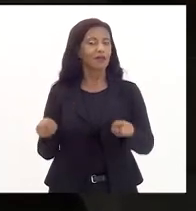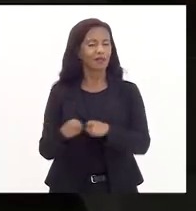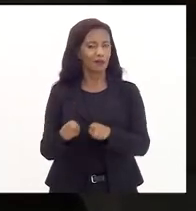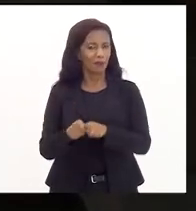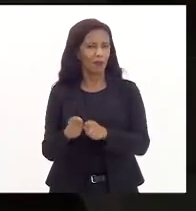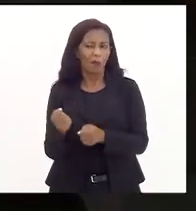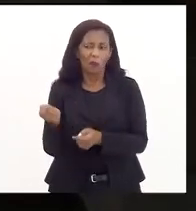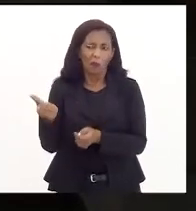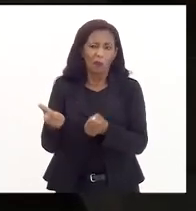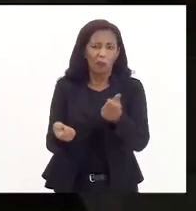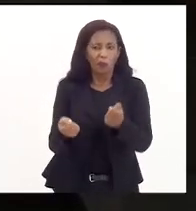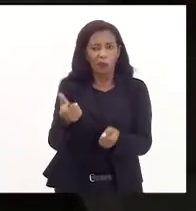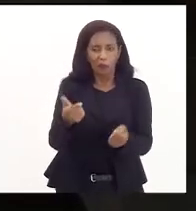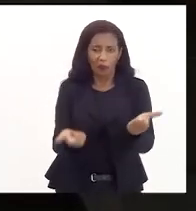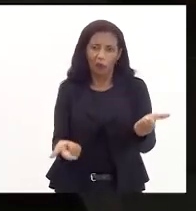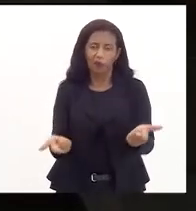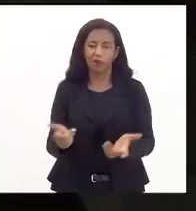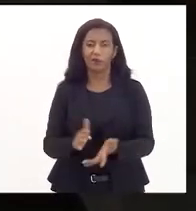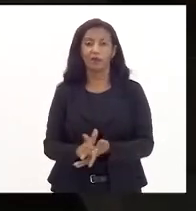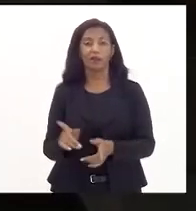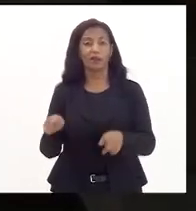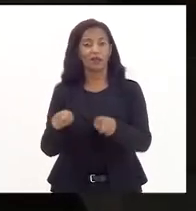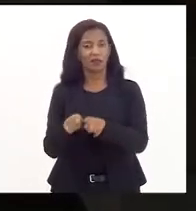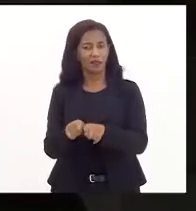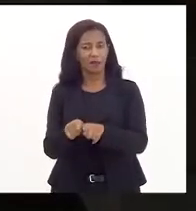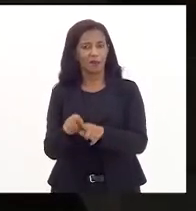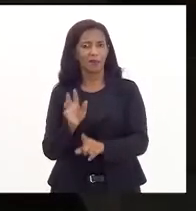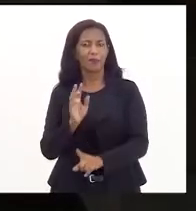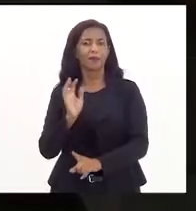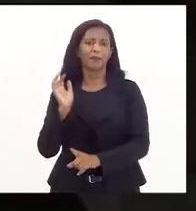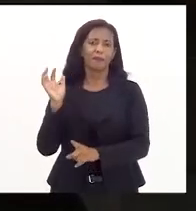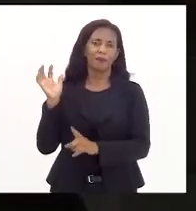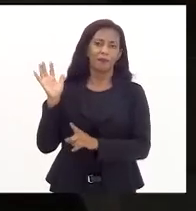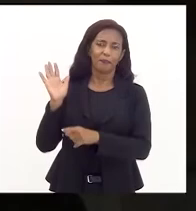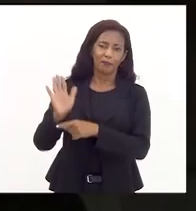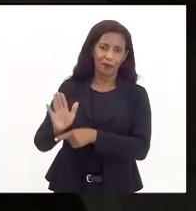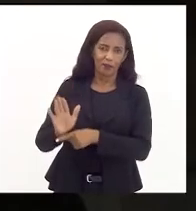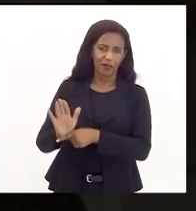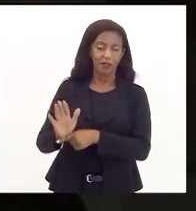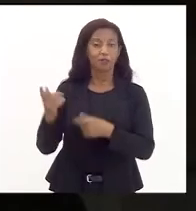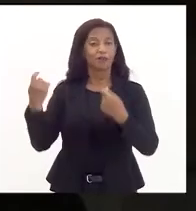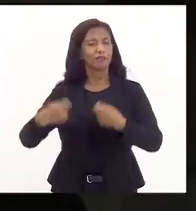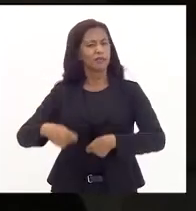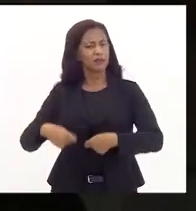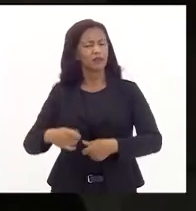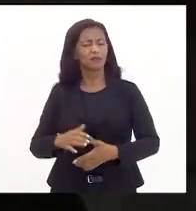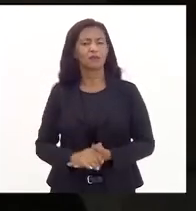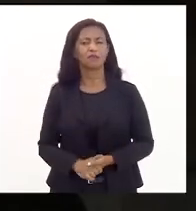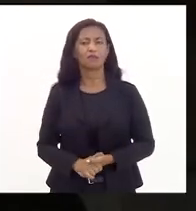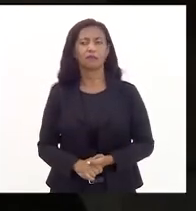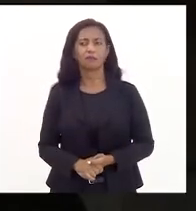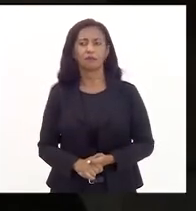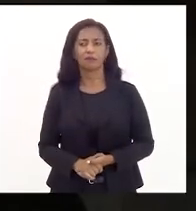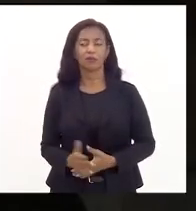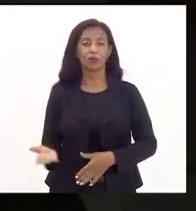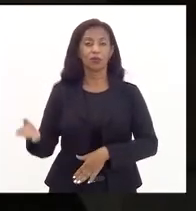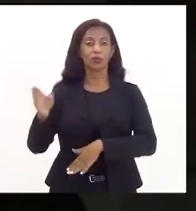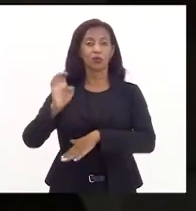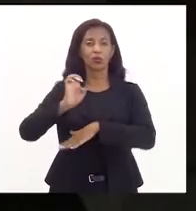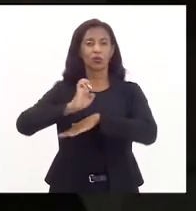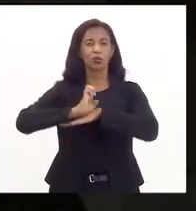muitos poucos, diga-se passagem, também defenderam. Nós precisamos do